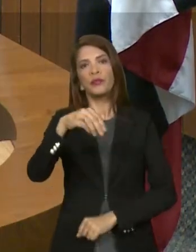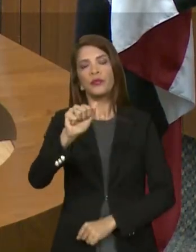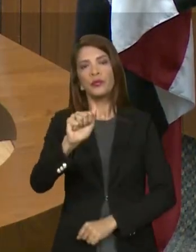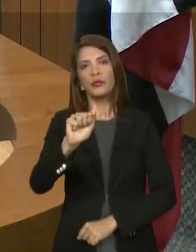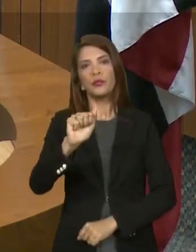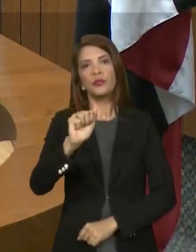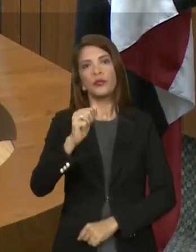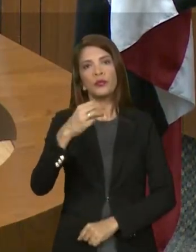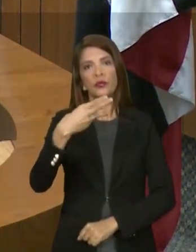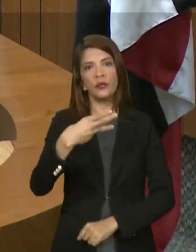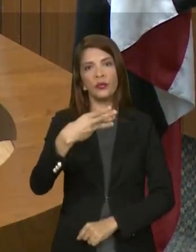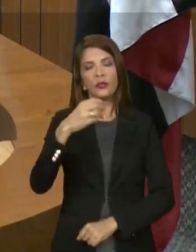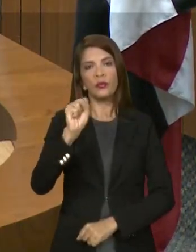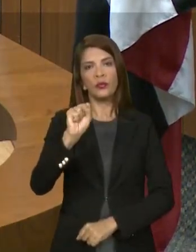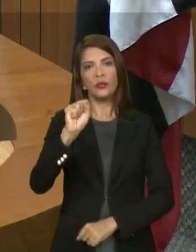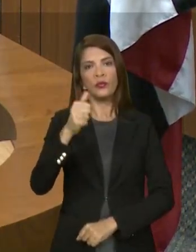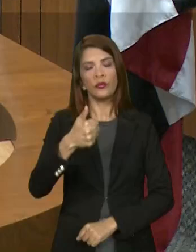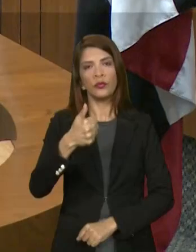rodovia João do Vale.